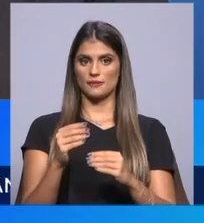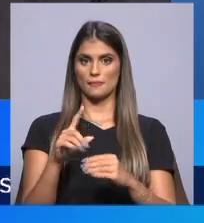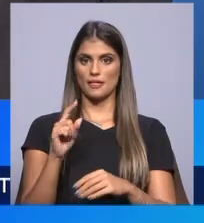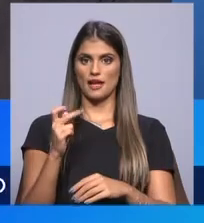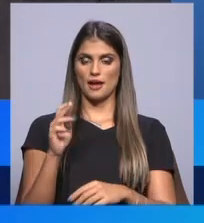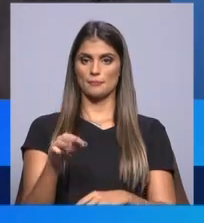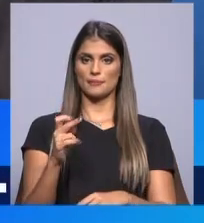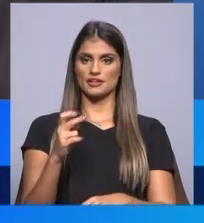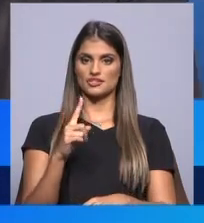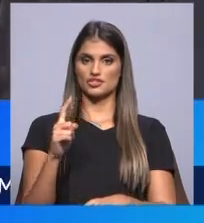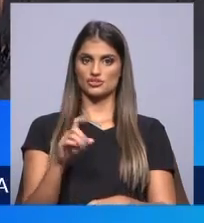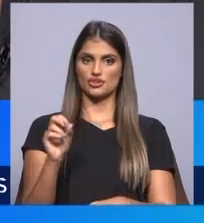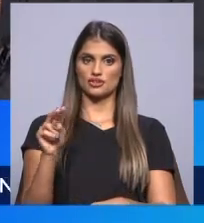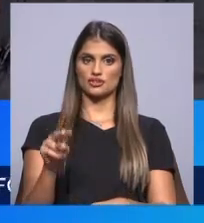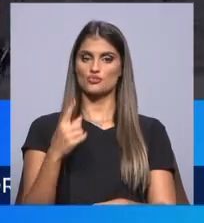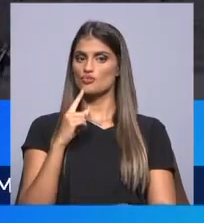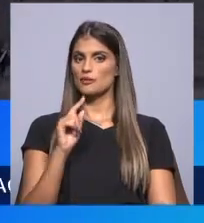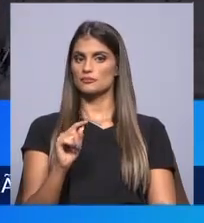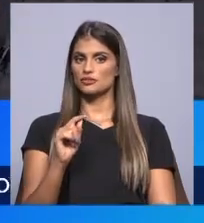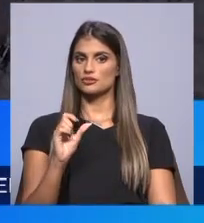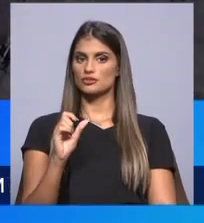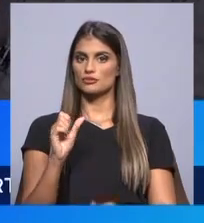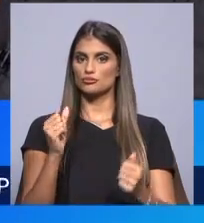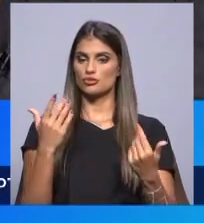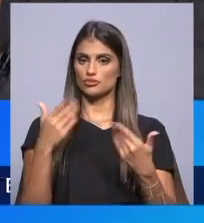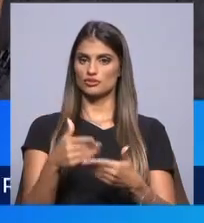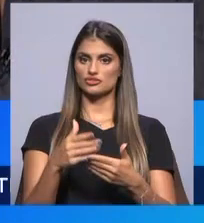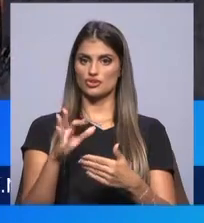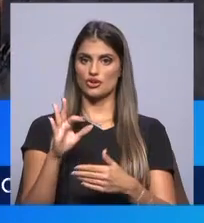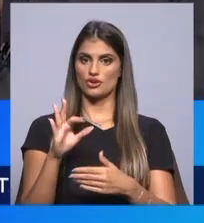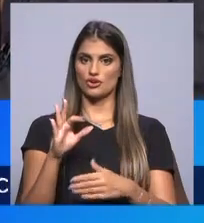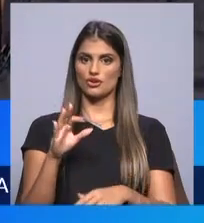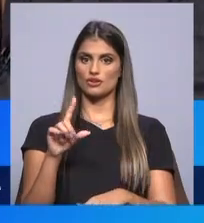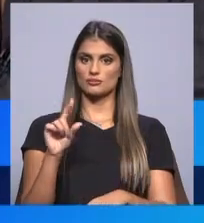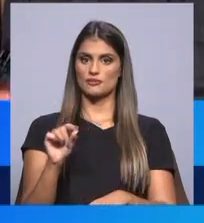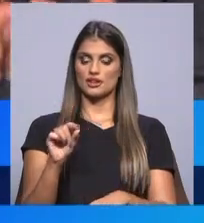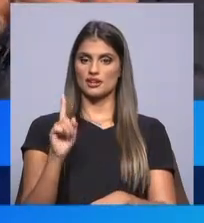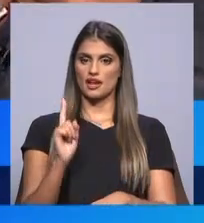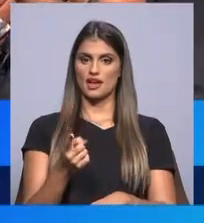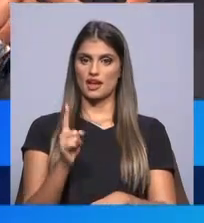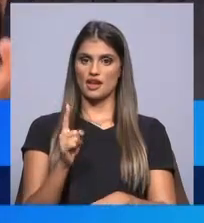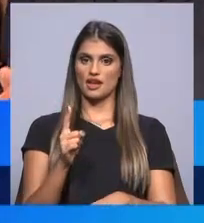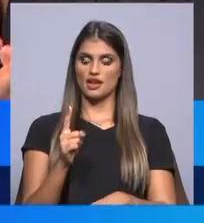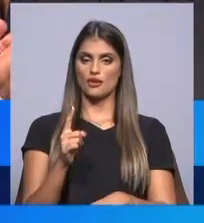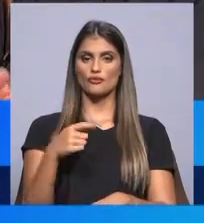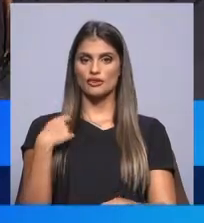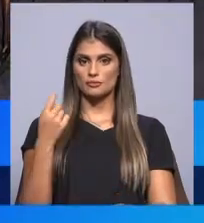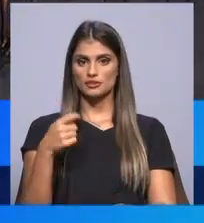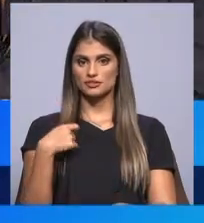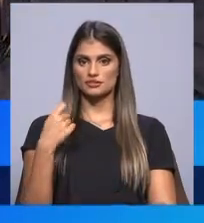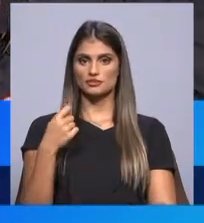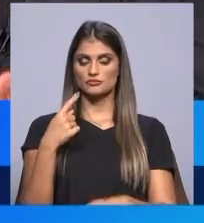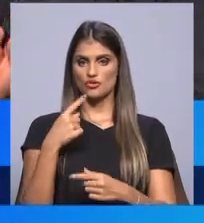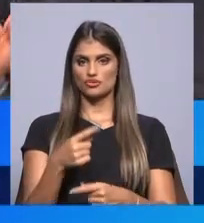Amazon que tem o nome Goodnight Hopi. Ou seja, é o filme que